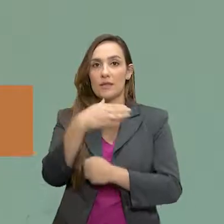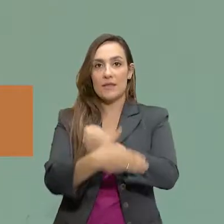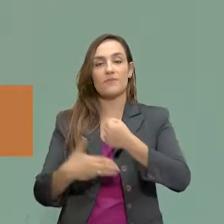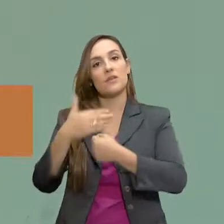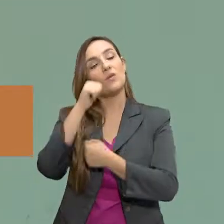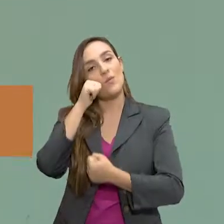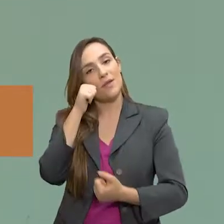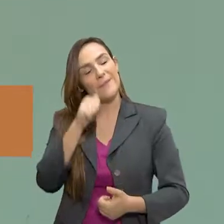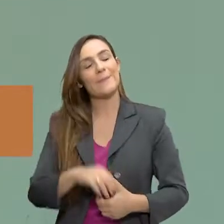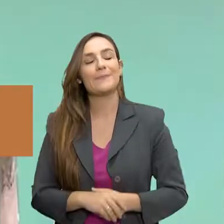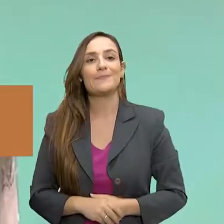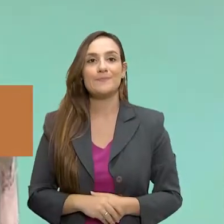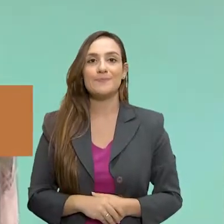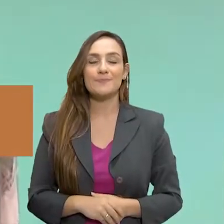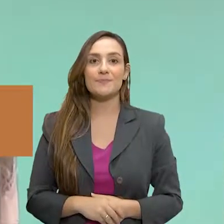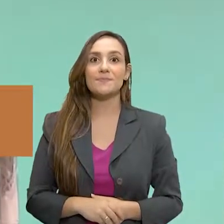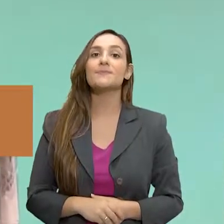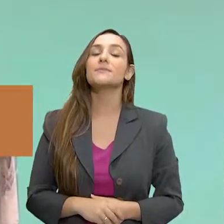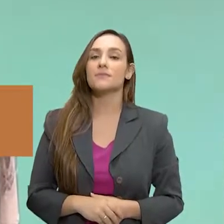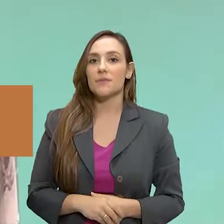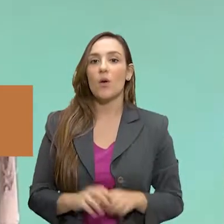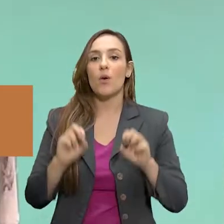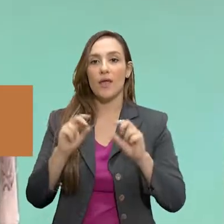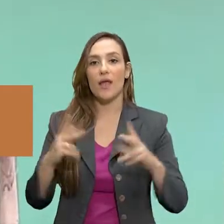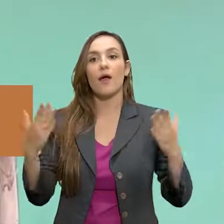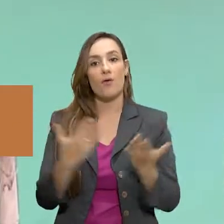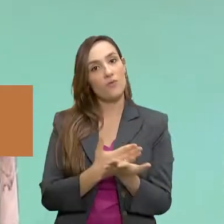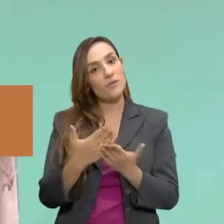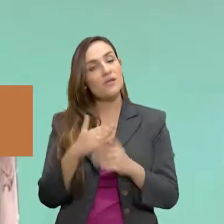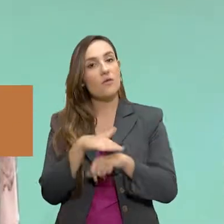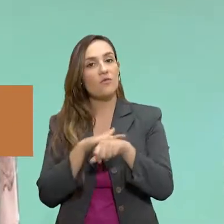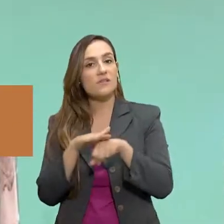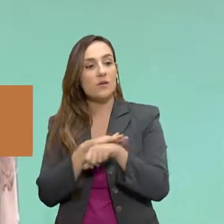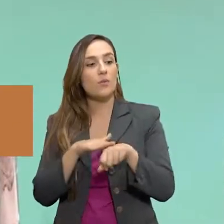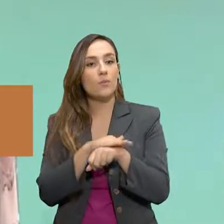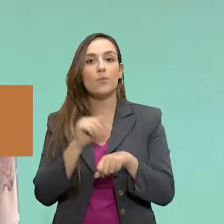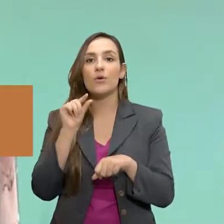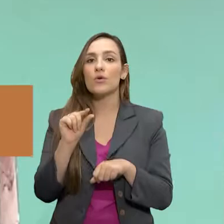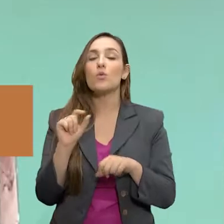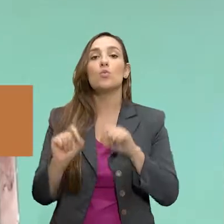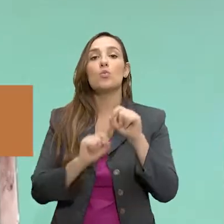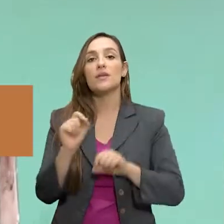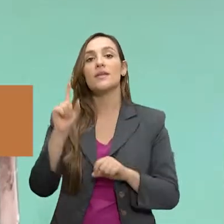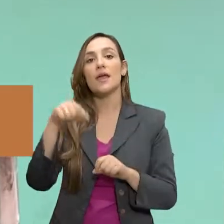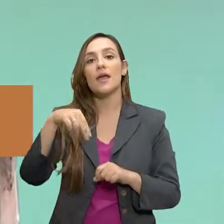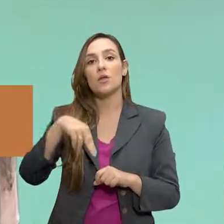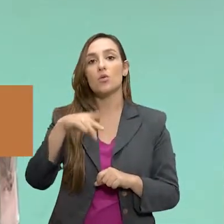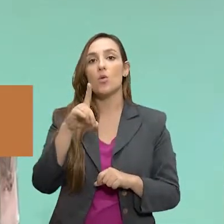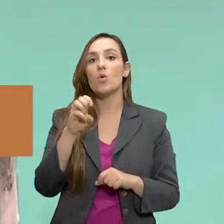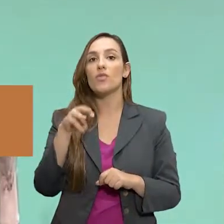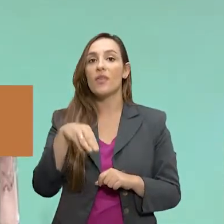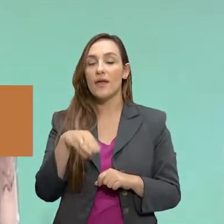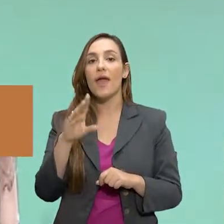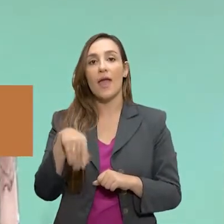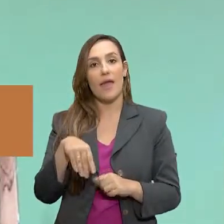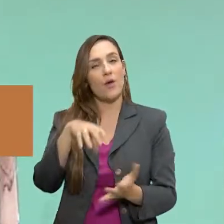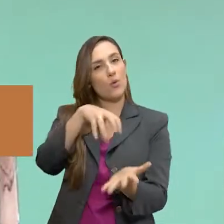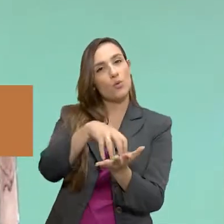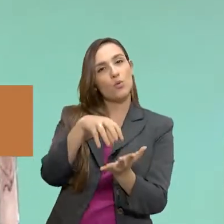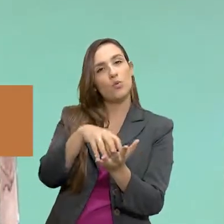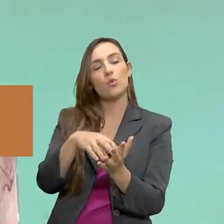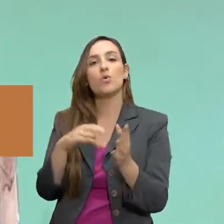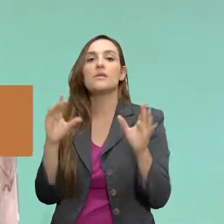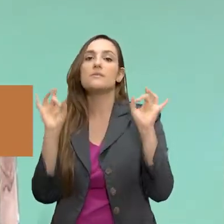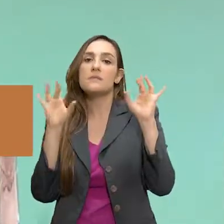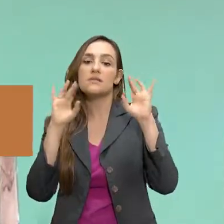nosso Núcleo de Defesa da Mulher. Muito bom. Bom, então já vamos começar esse bate-papo aqui falando sobre o NUDEM, que foi um núcleo